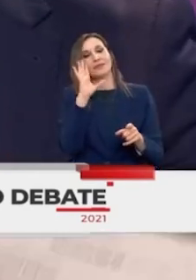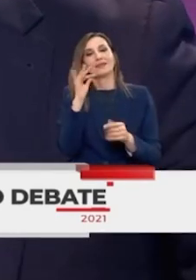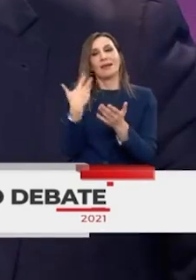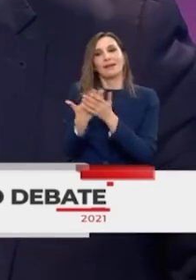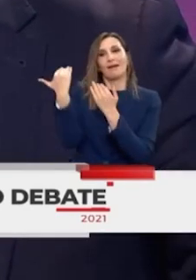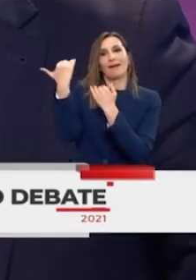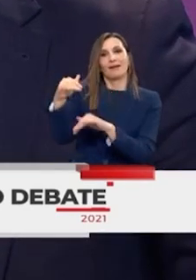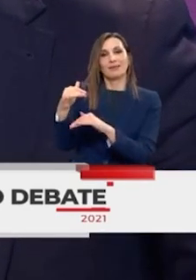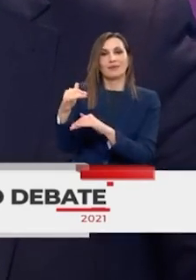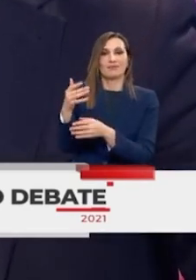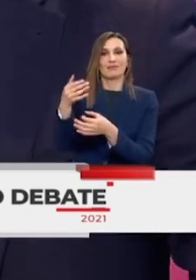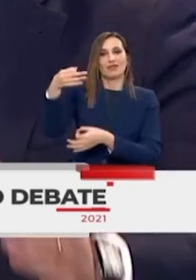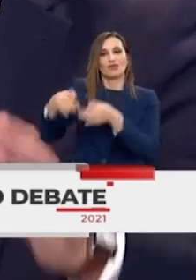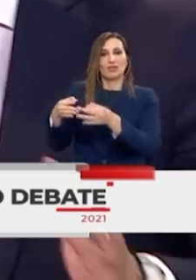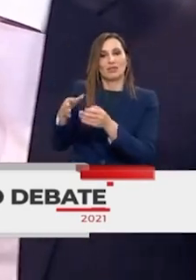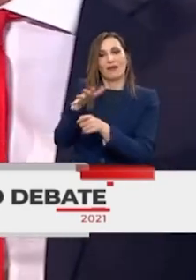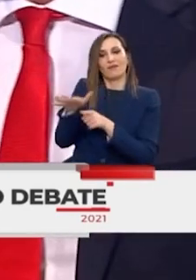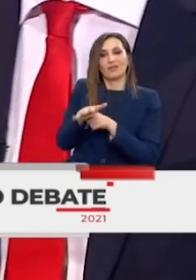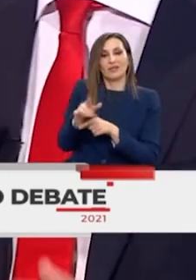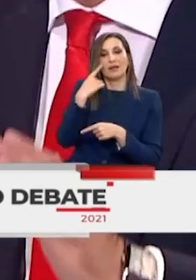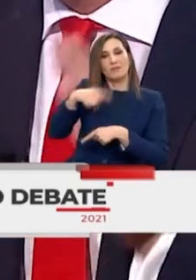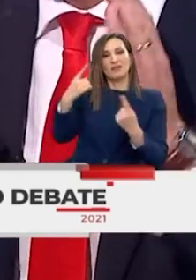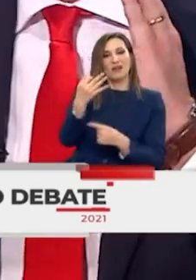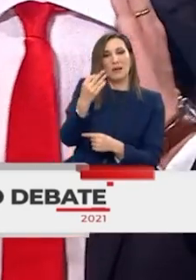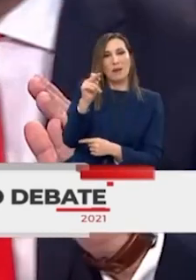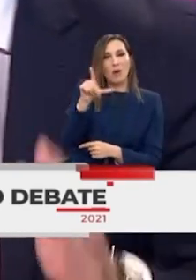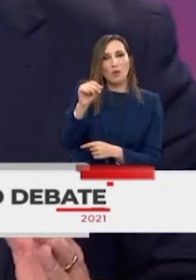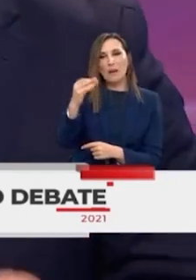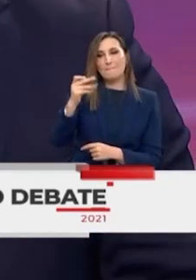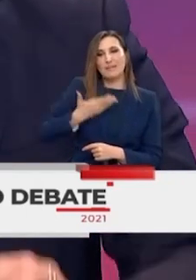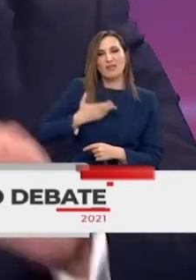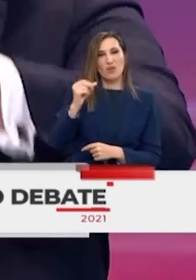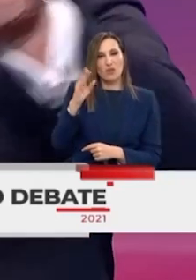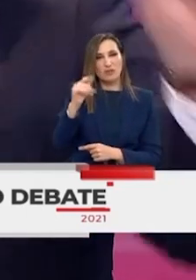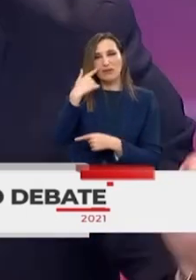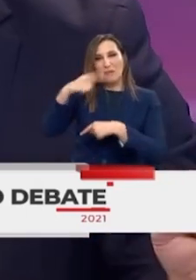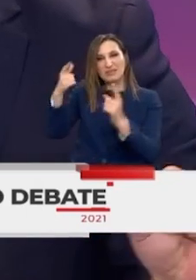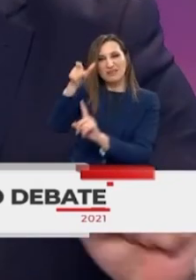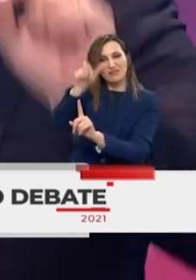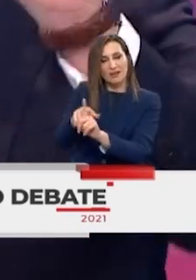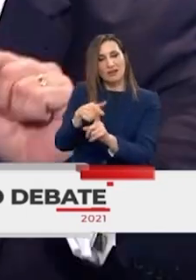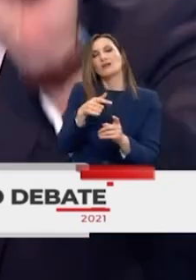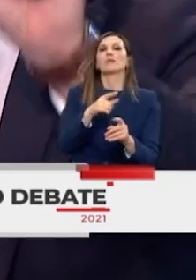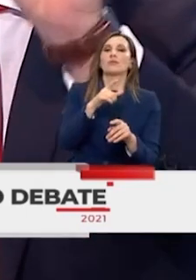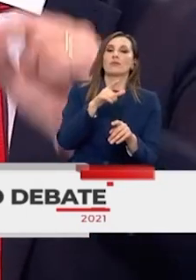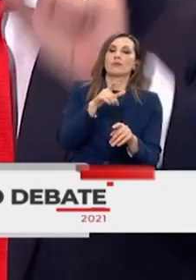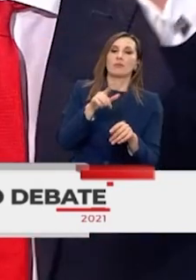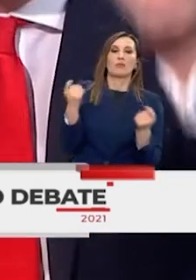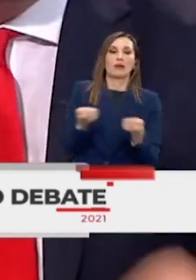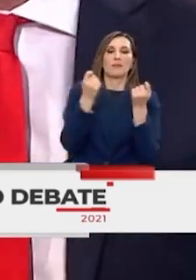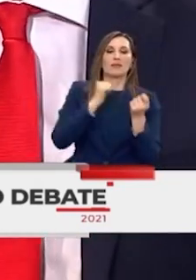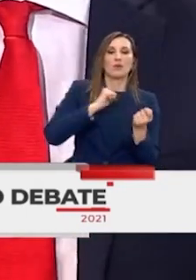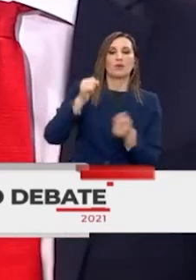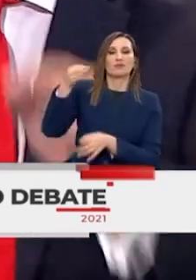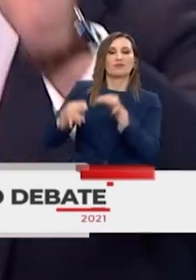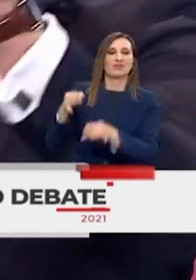Está dito pelo Supremo Tribunal de Justiça. E apresenta Paulo Pedroso, um homem que ficou conhecido de todos os portugueses independentemente do resto, por ter feito uma campanha contra a